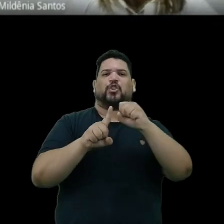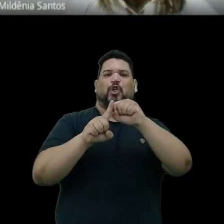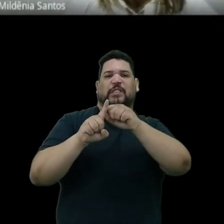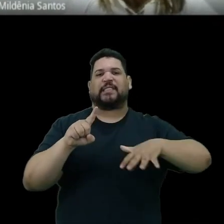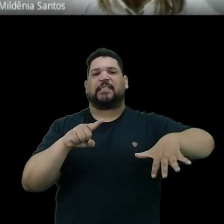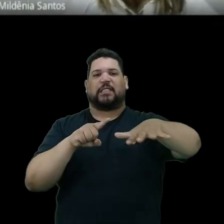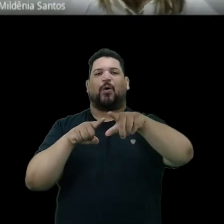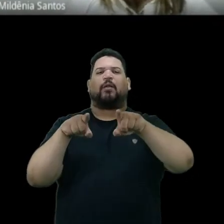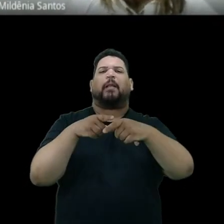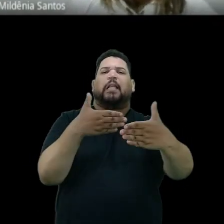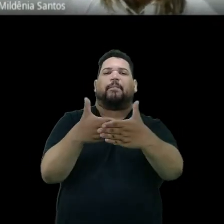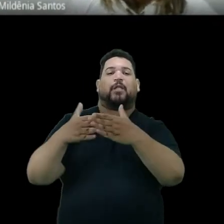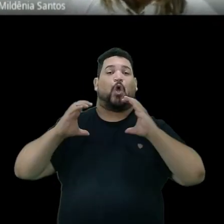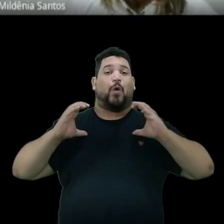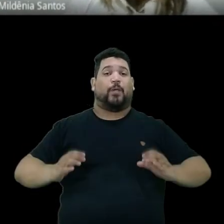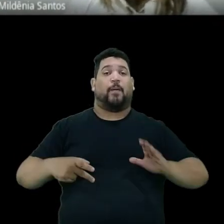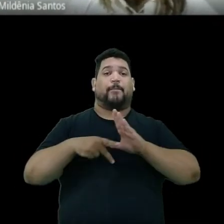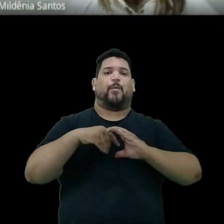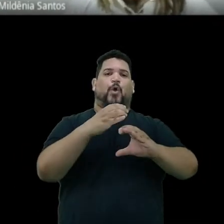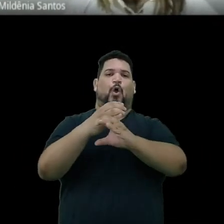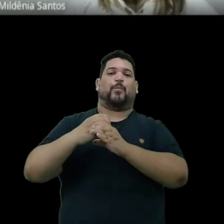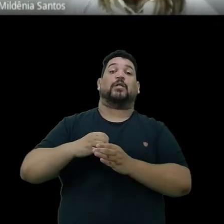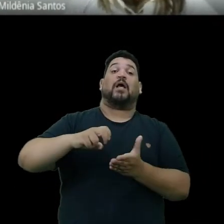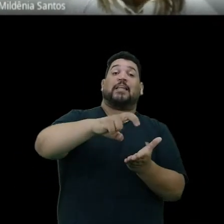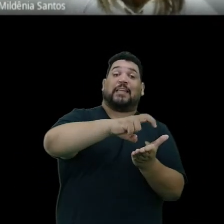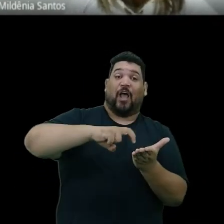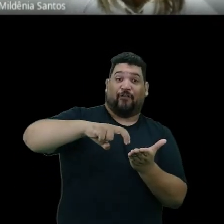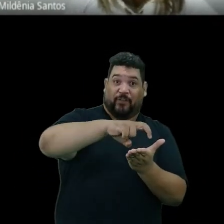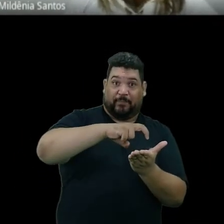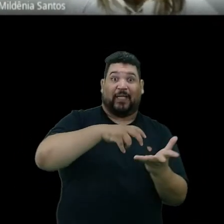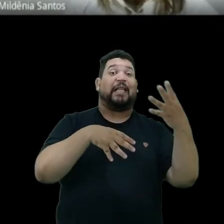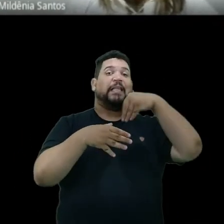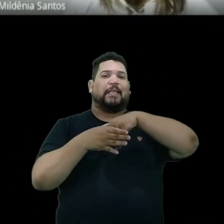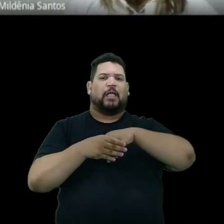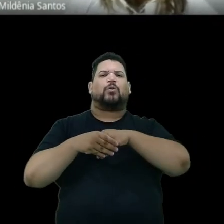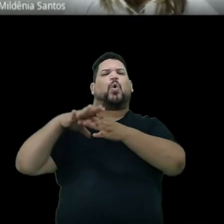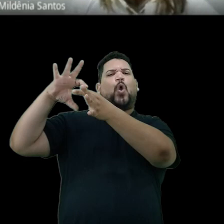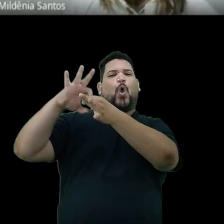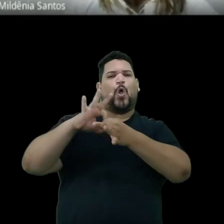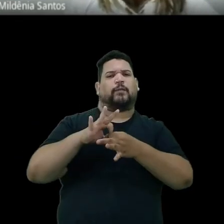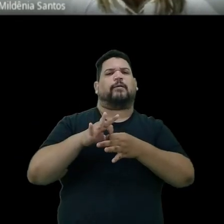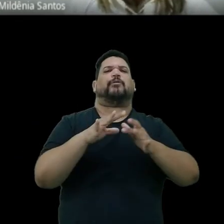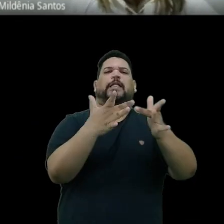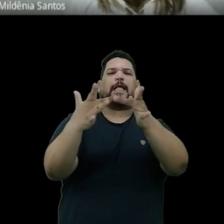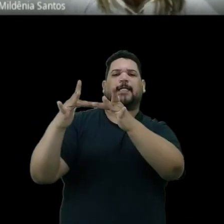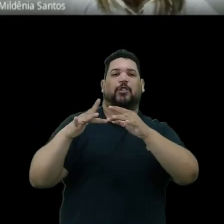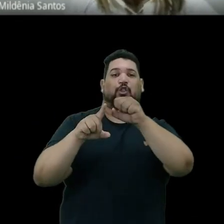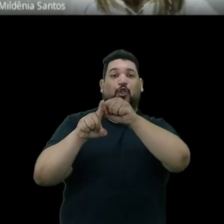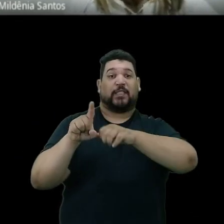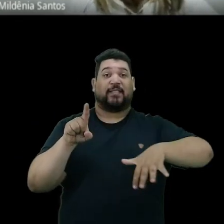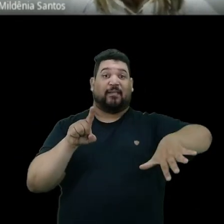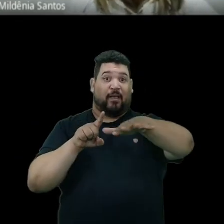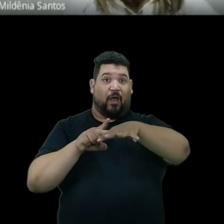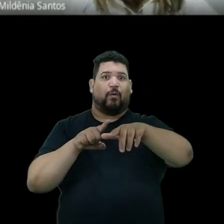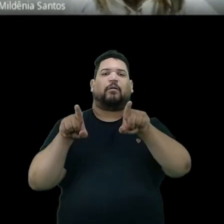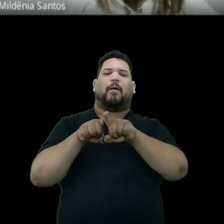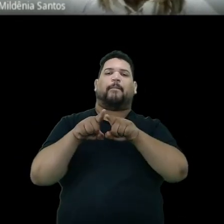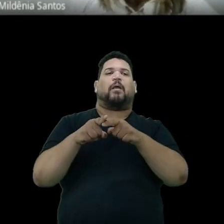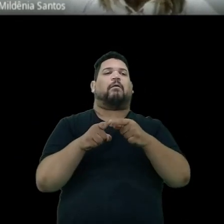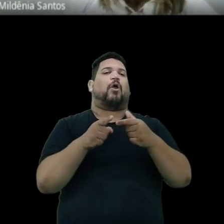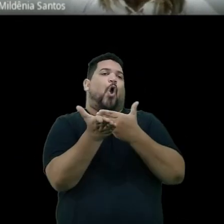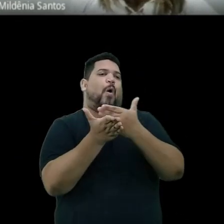de comunicação não verbal usados para interação social, limitações em iniciar, manter e